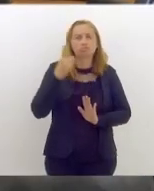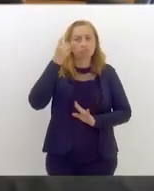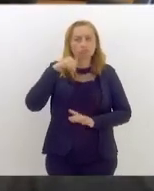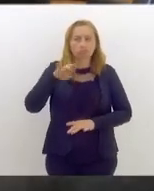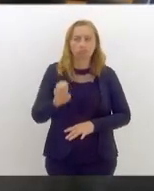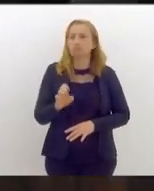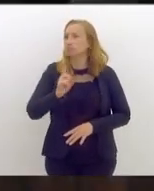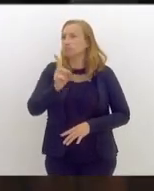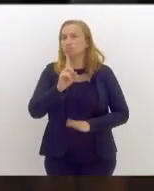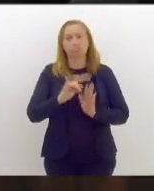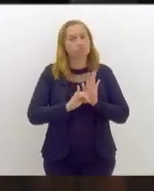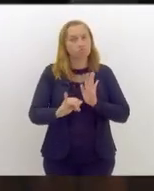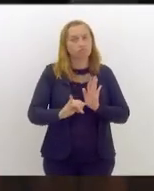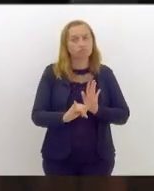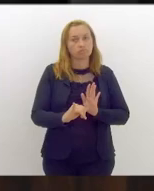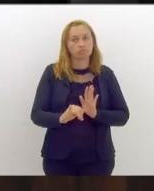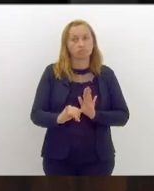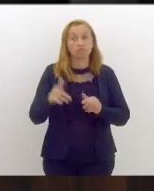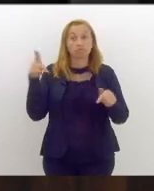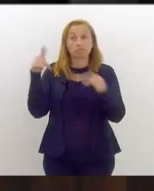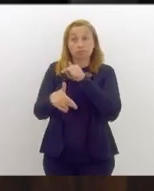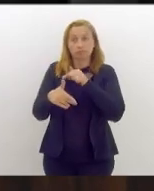não foi publicado